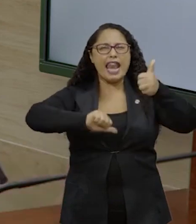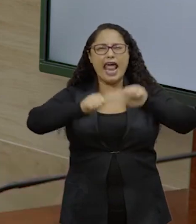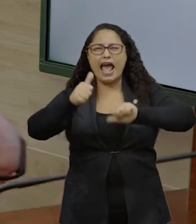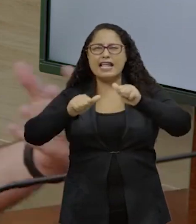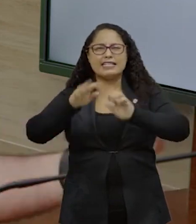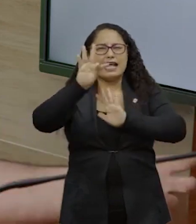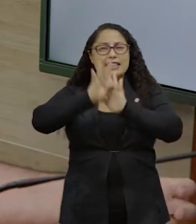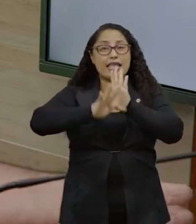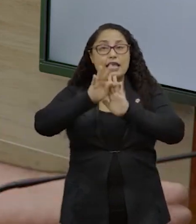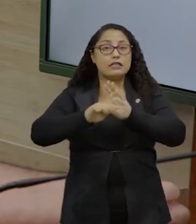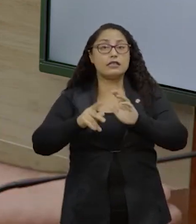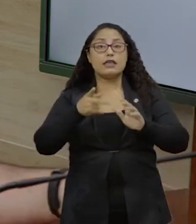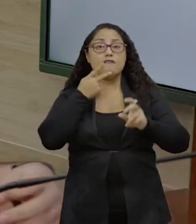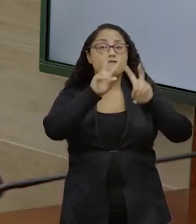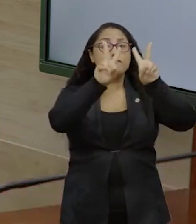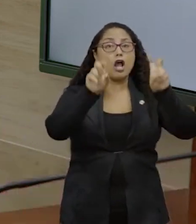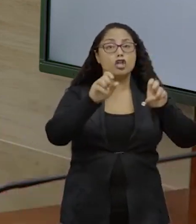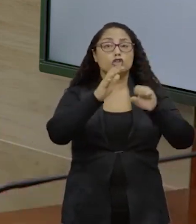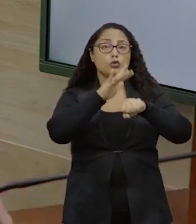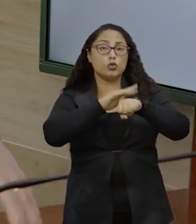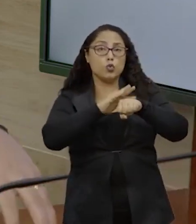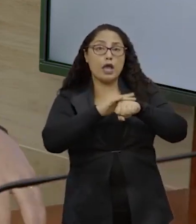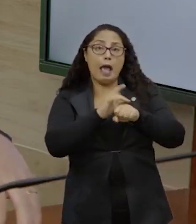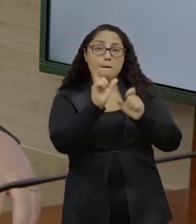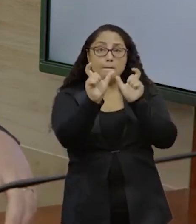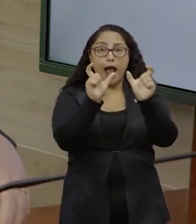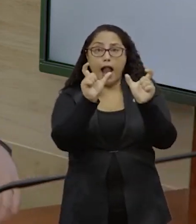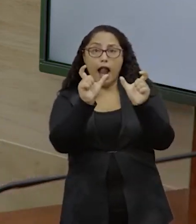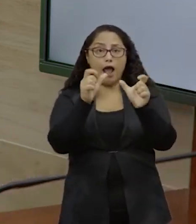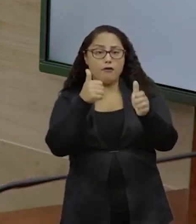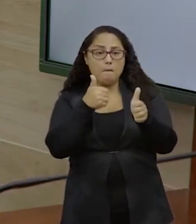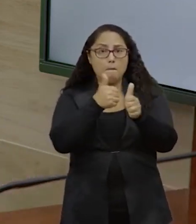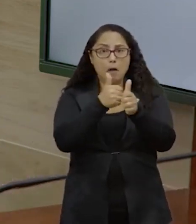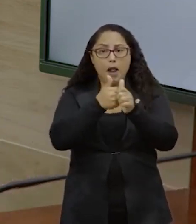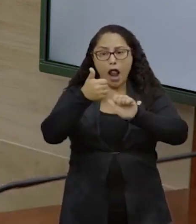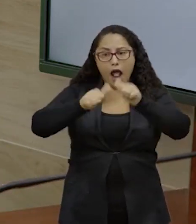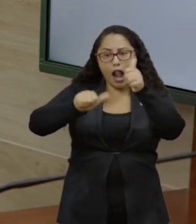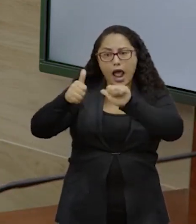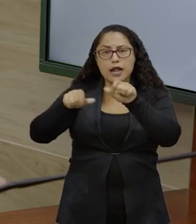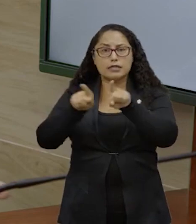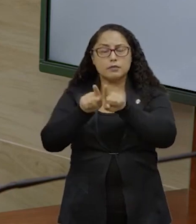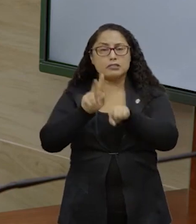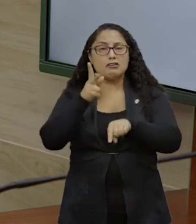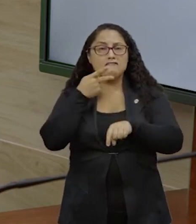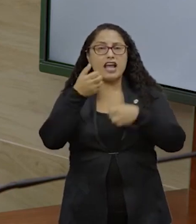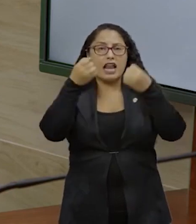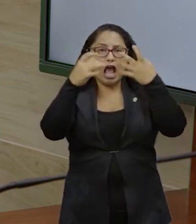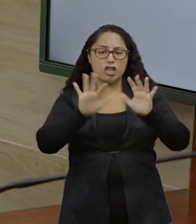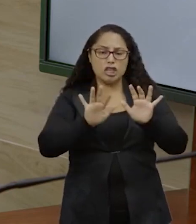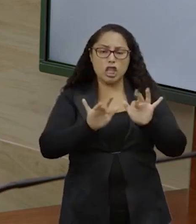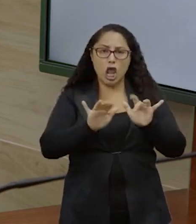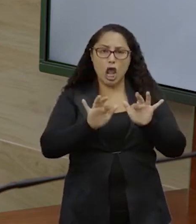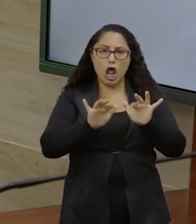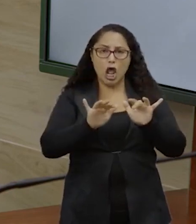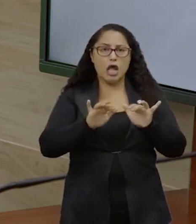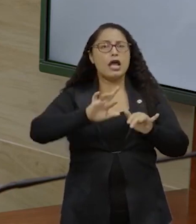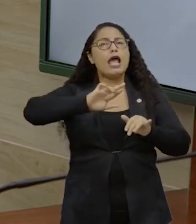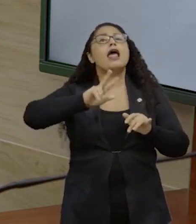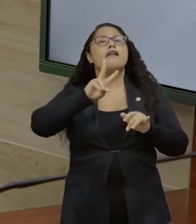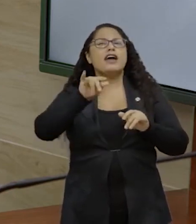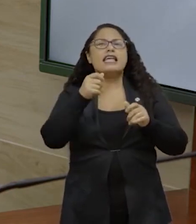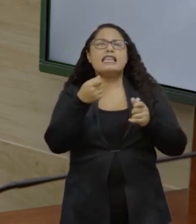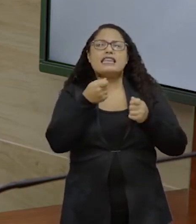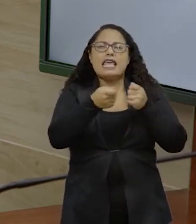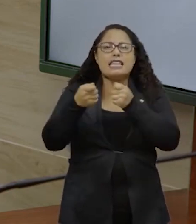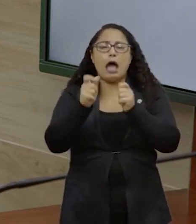vários textos que falam daquela doença e vai analisar aquelas palavras próximas, né? Você tinha falado do teclado, né? O teclado normalmente ele vai tentar